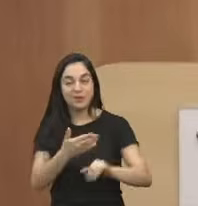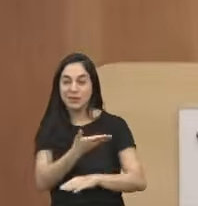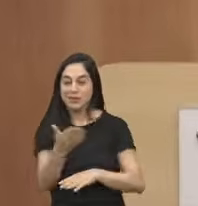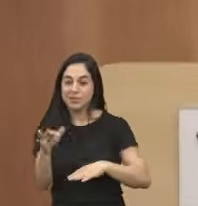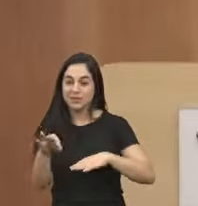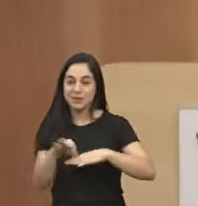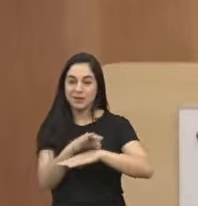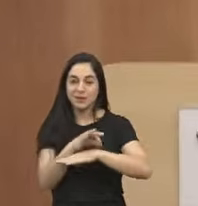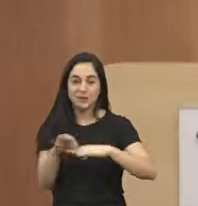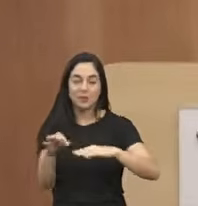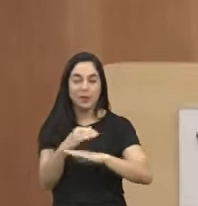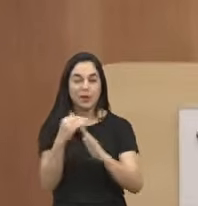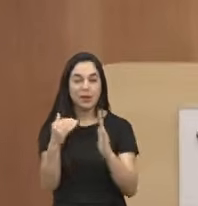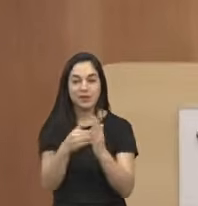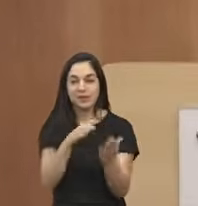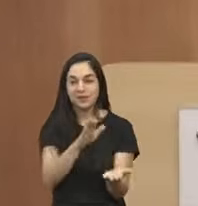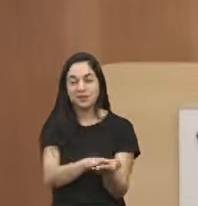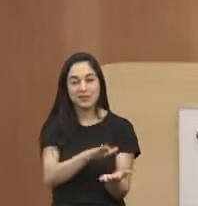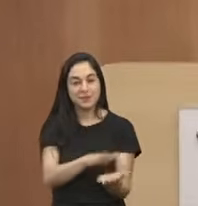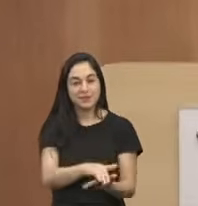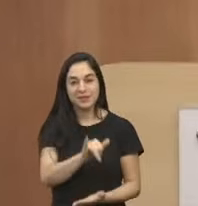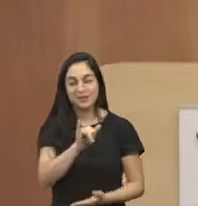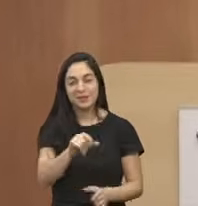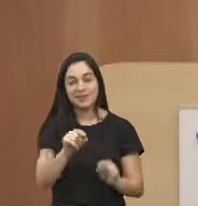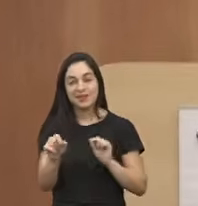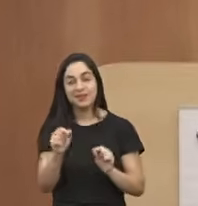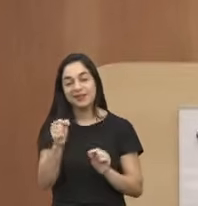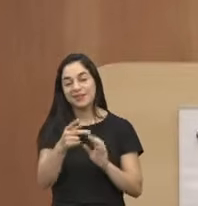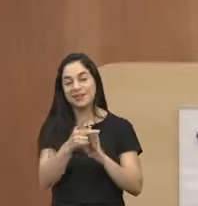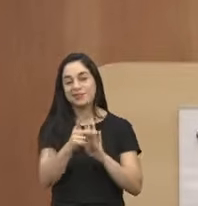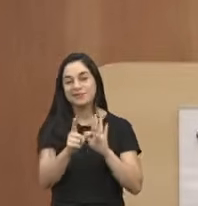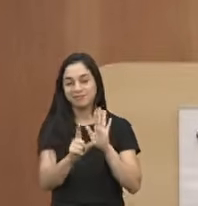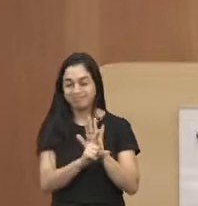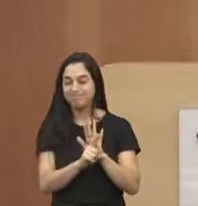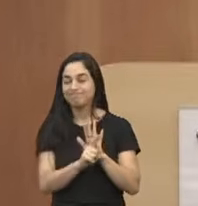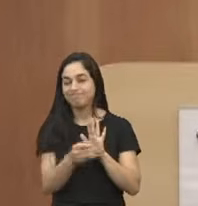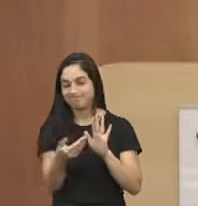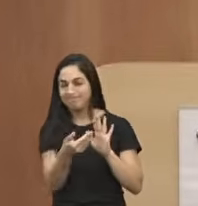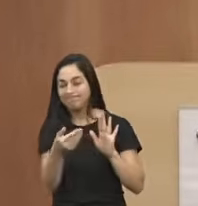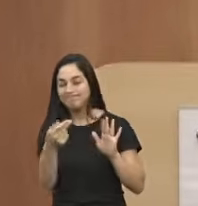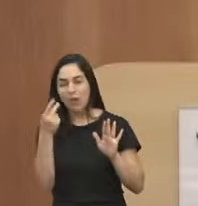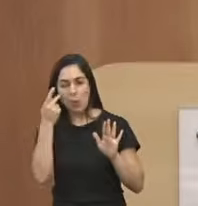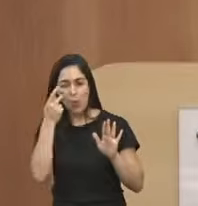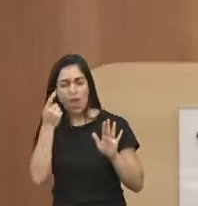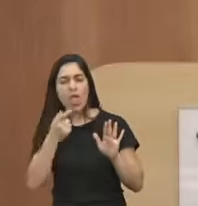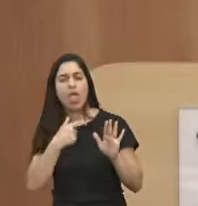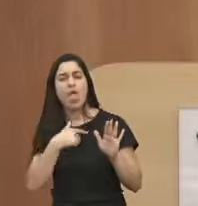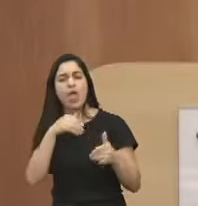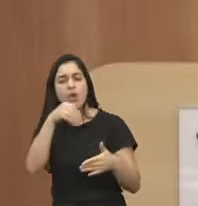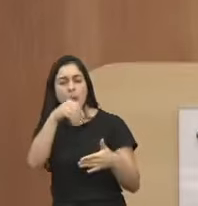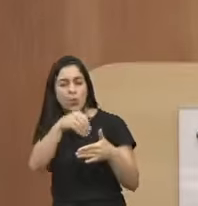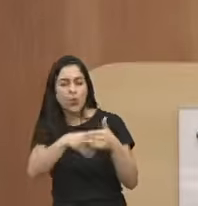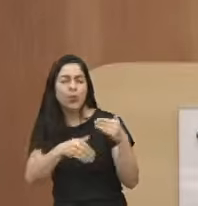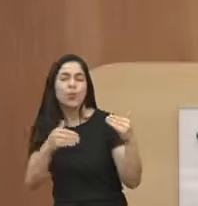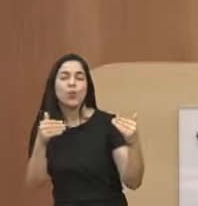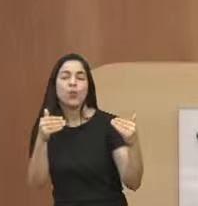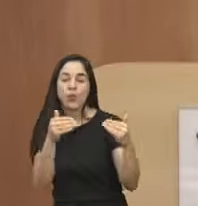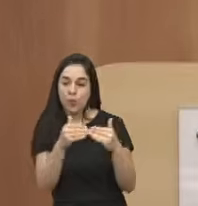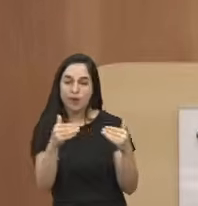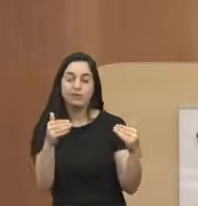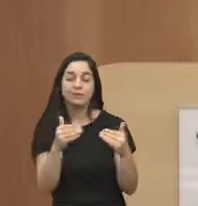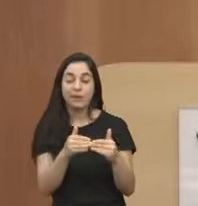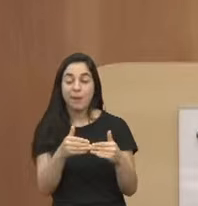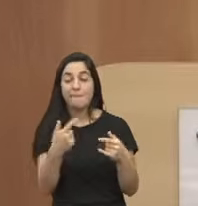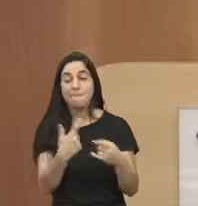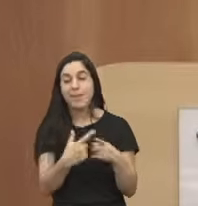toda a cidade de Jacareí, que esse projeto, Paulinho, o meu voto, Paulinho, é favorável, porque eles